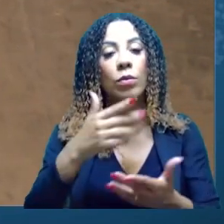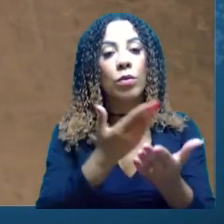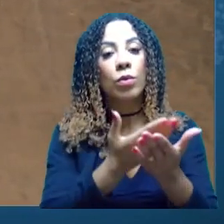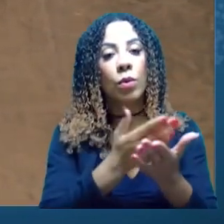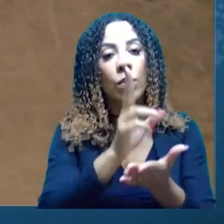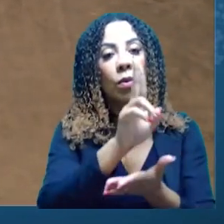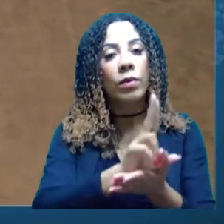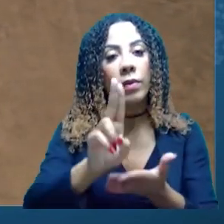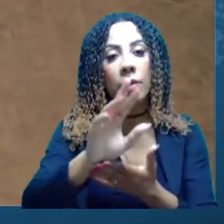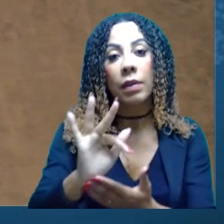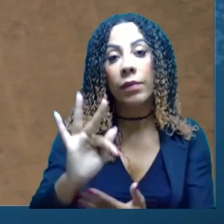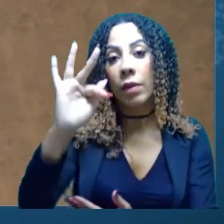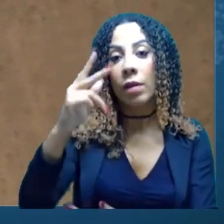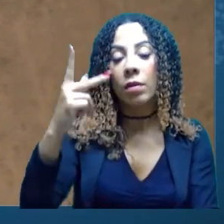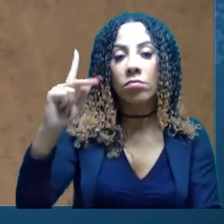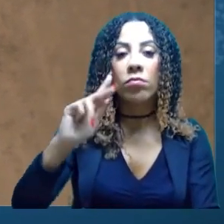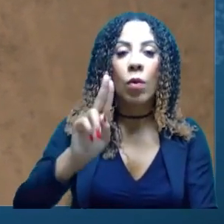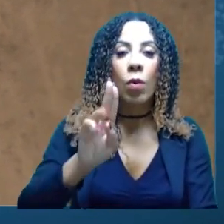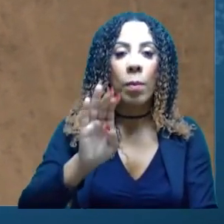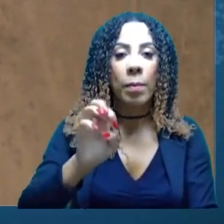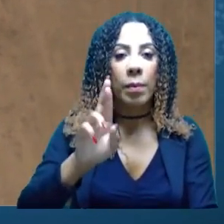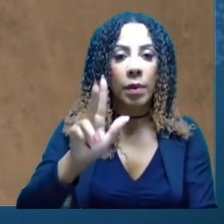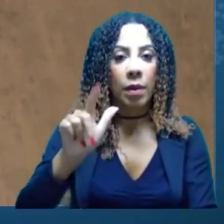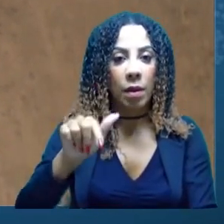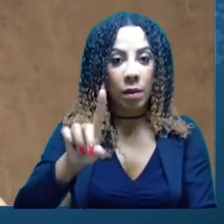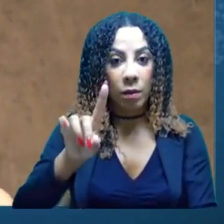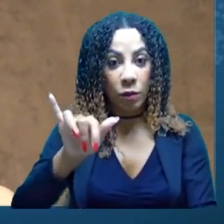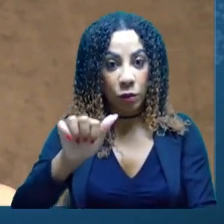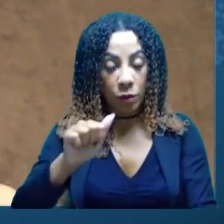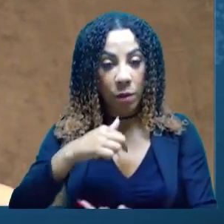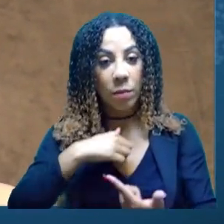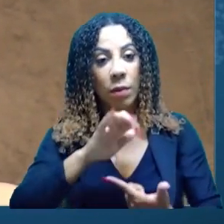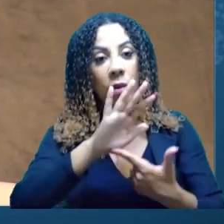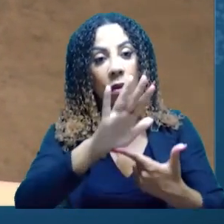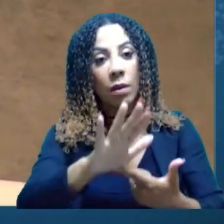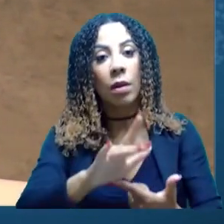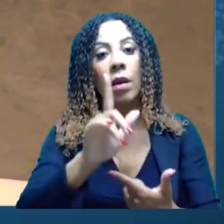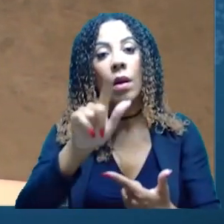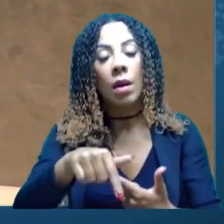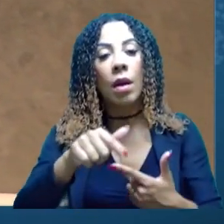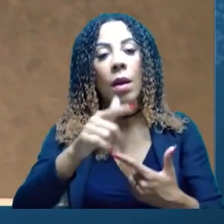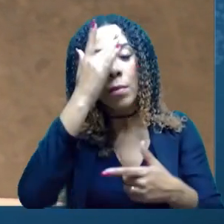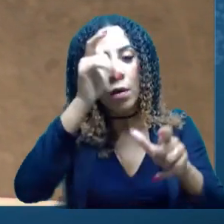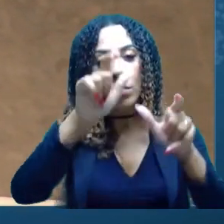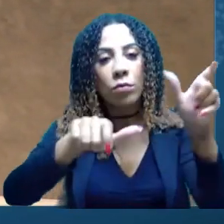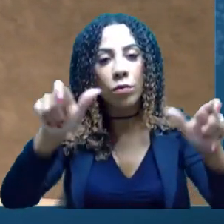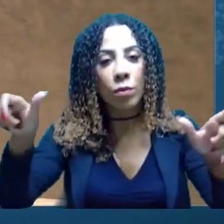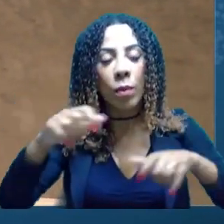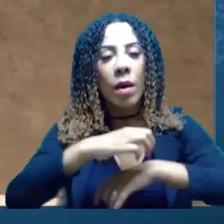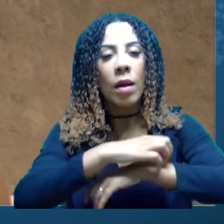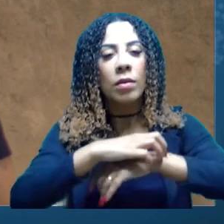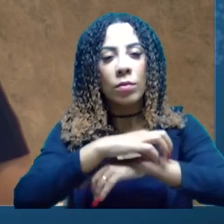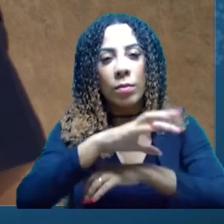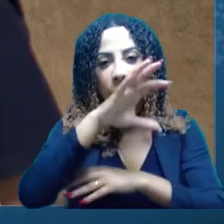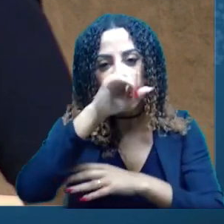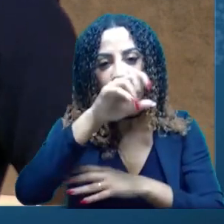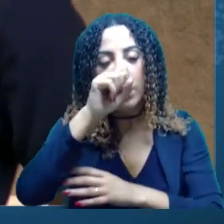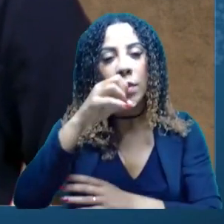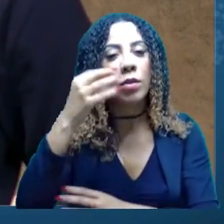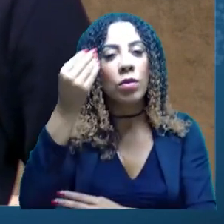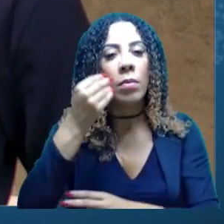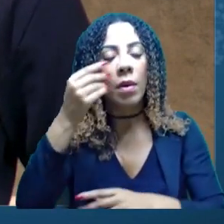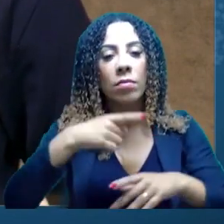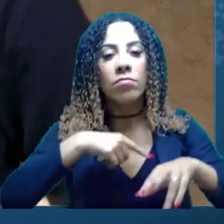eu vou apresentar meu trabalho intitulado Como indivíduos com alergia respiratórias experienciam efeitos adversos seguidos